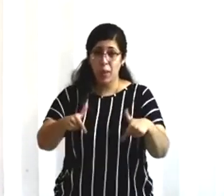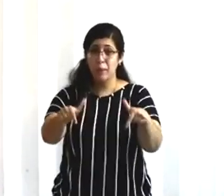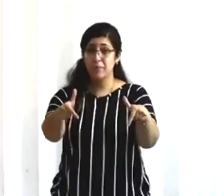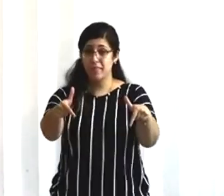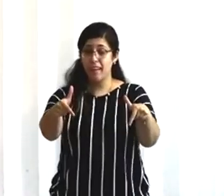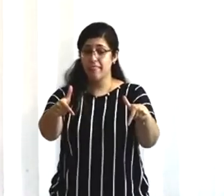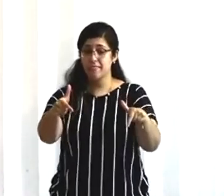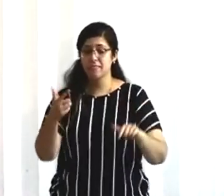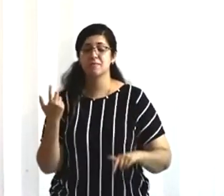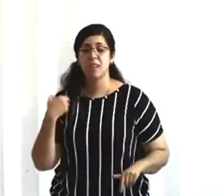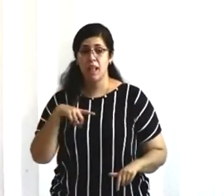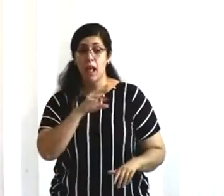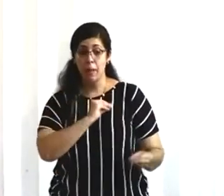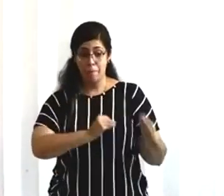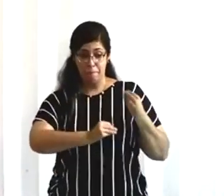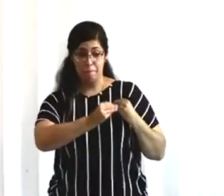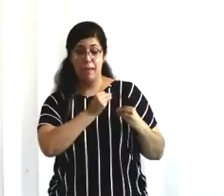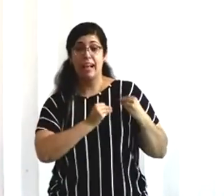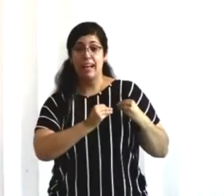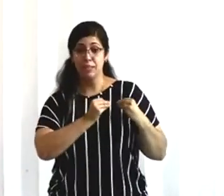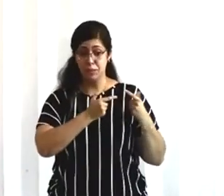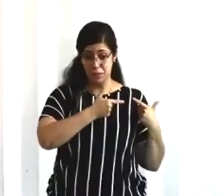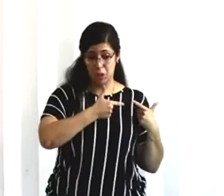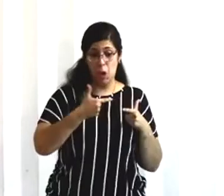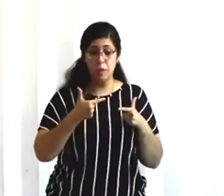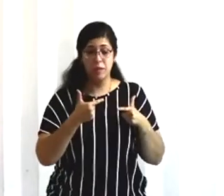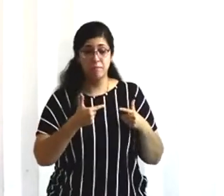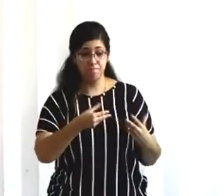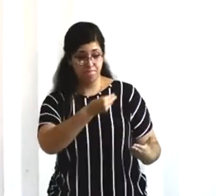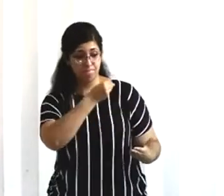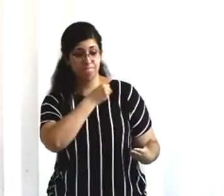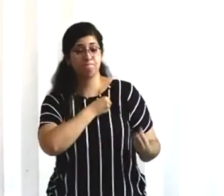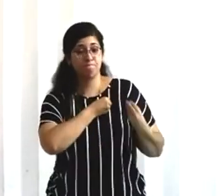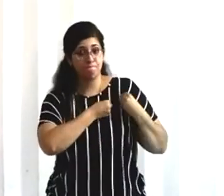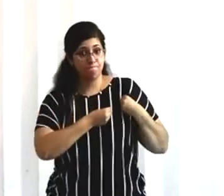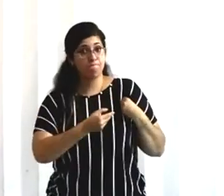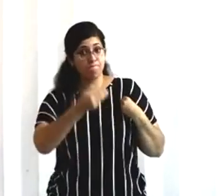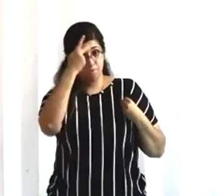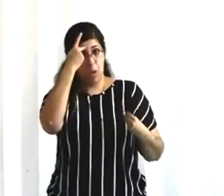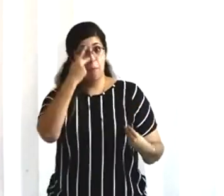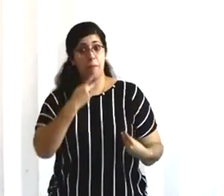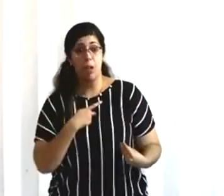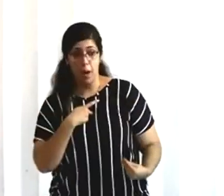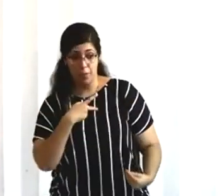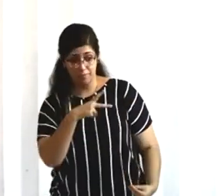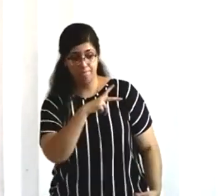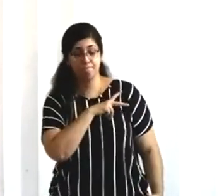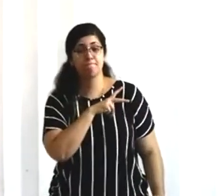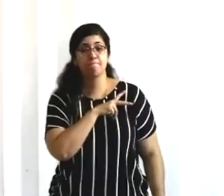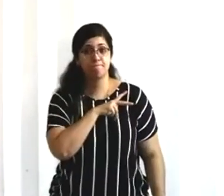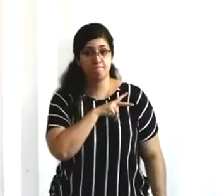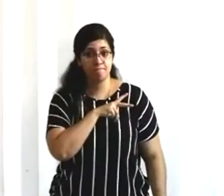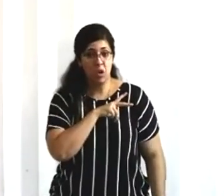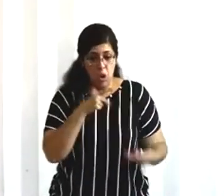contra o nosso pecado, contra a nossa natureza pecaminosa. No entanto, a Escritura já nos ensina que nós vencemos